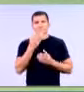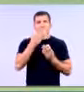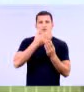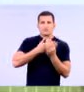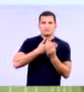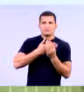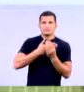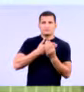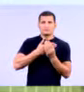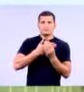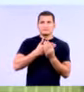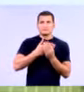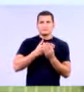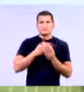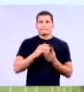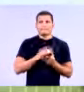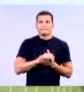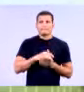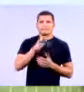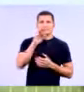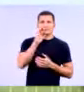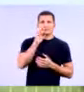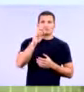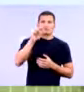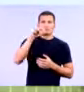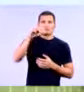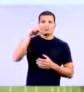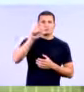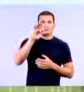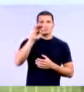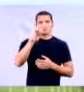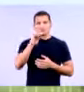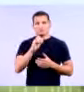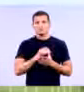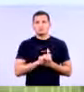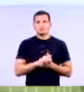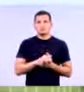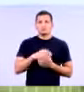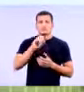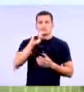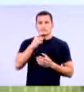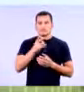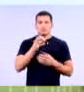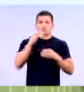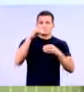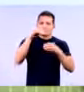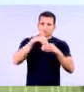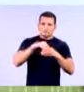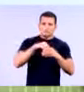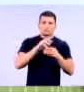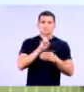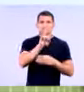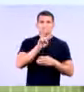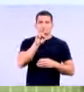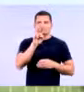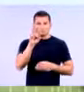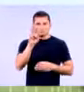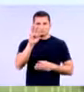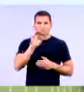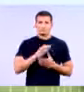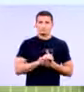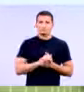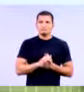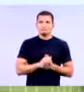com o tipo, o formato do arquivo, uma busca dentro de um determinado site,